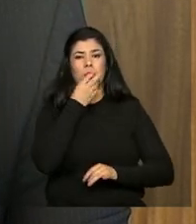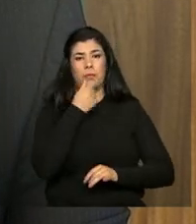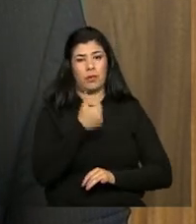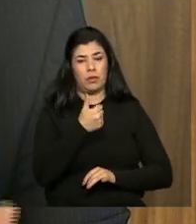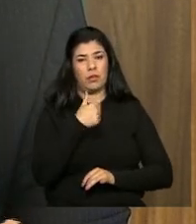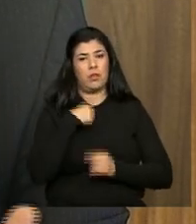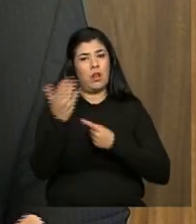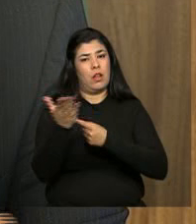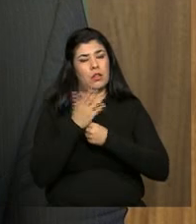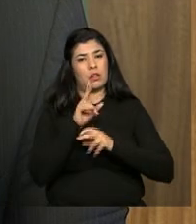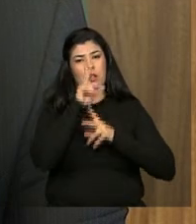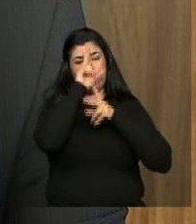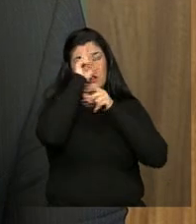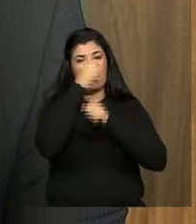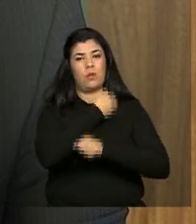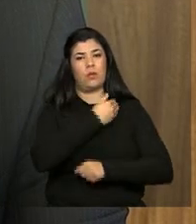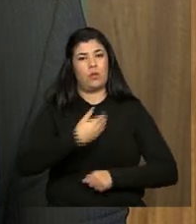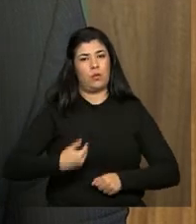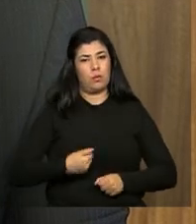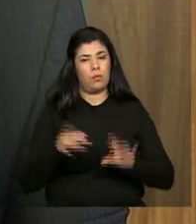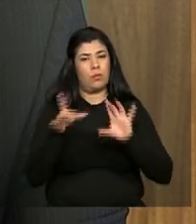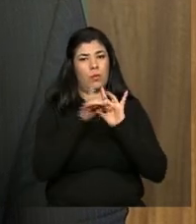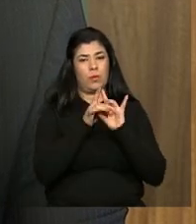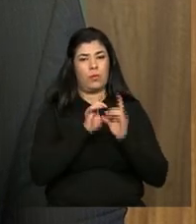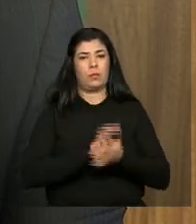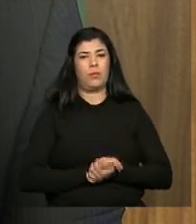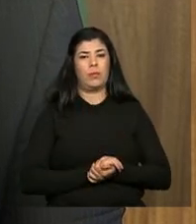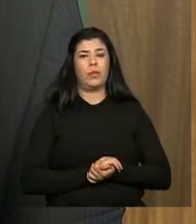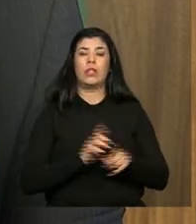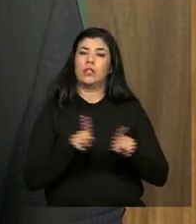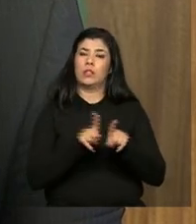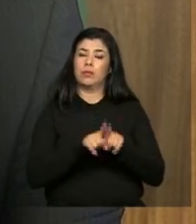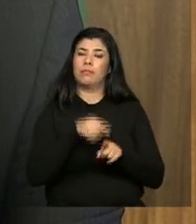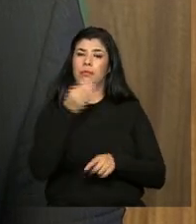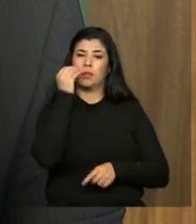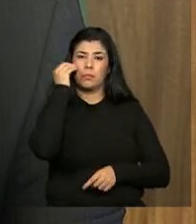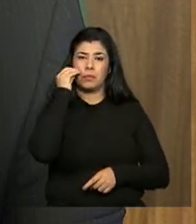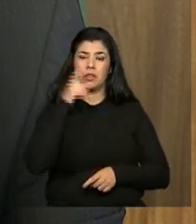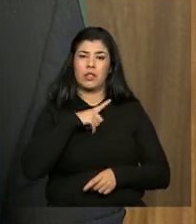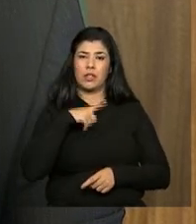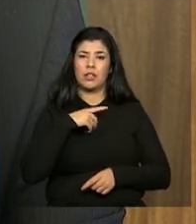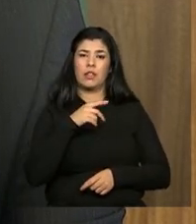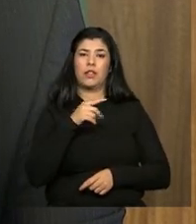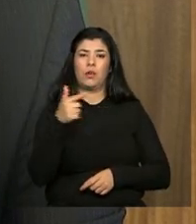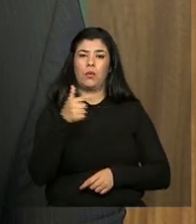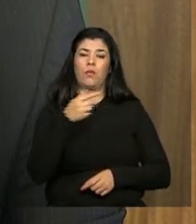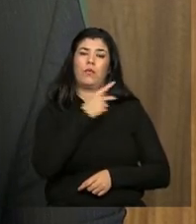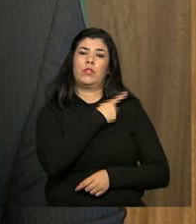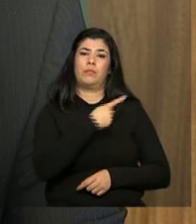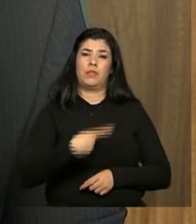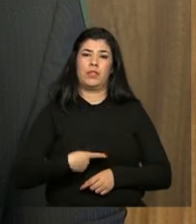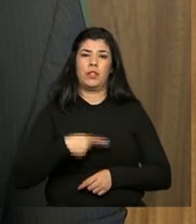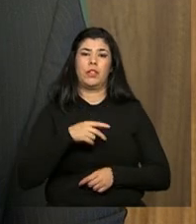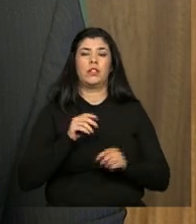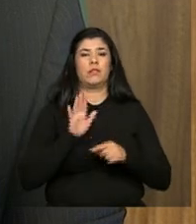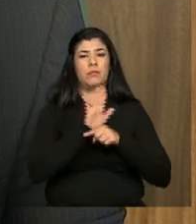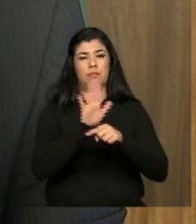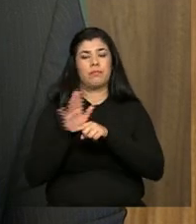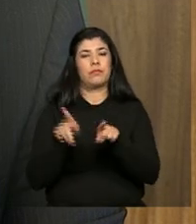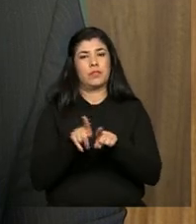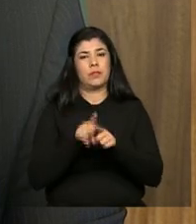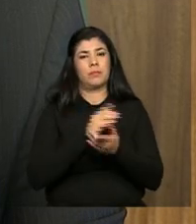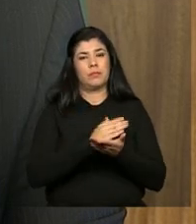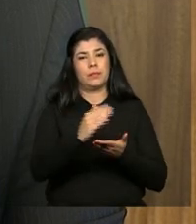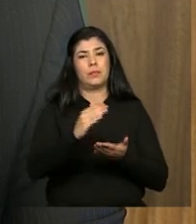que fortalece a ideia de um governo de coalizão e com a experiência dele eu acho que ele vai reconhecer muito essa agenda e essas iniciativas